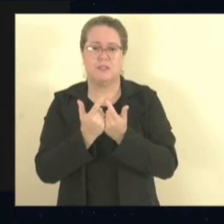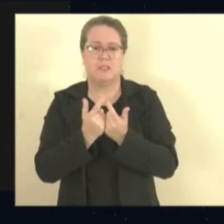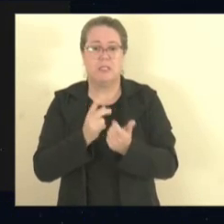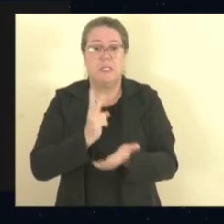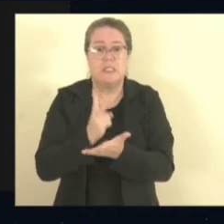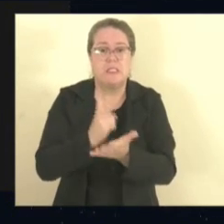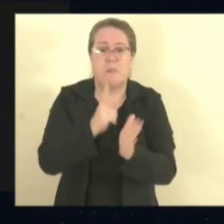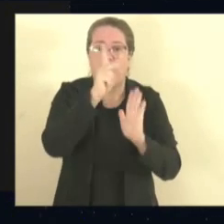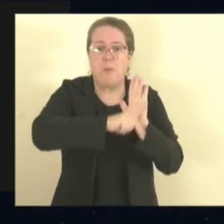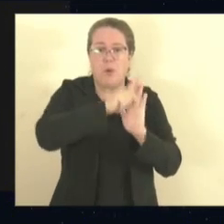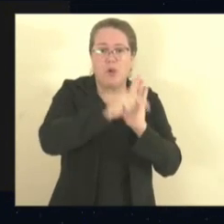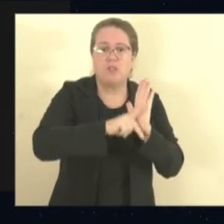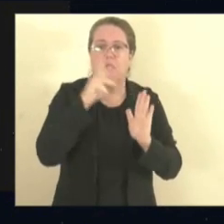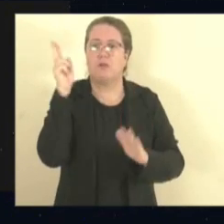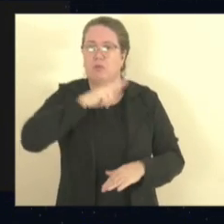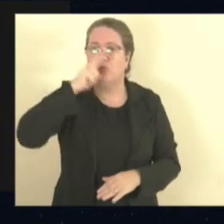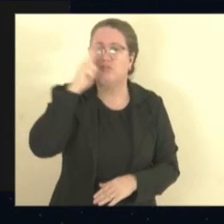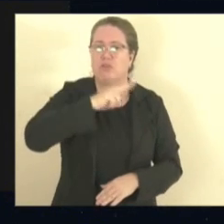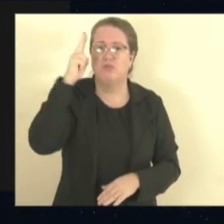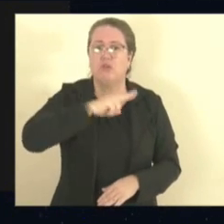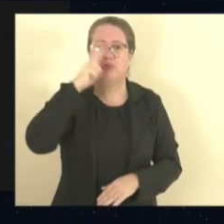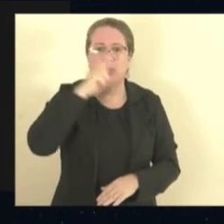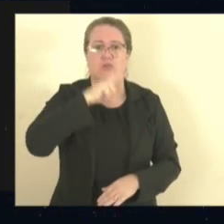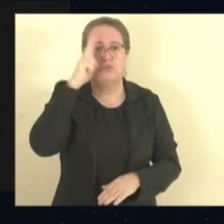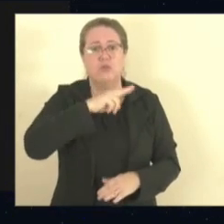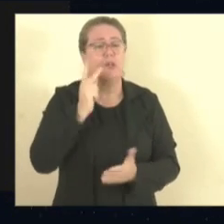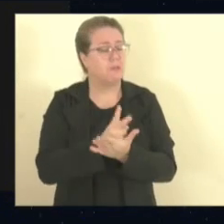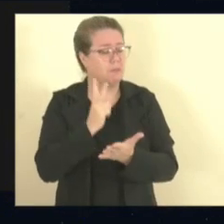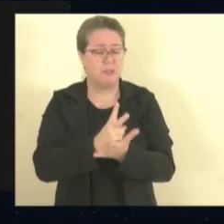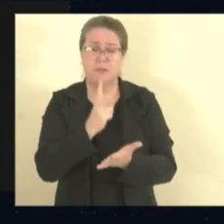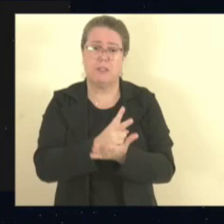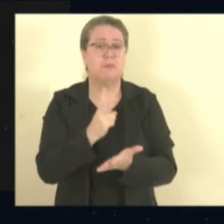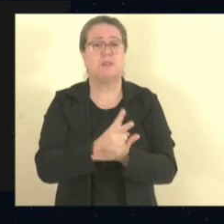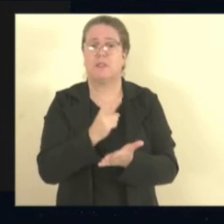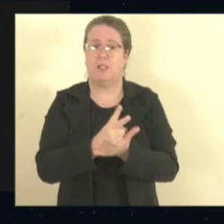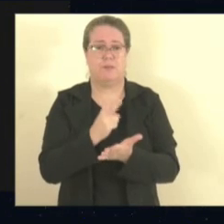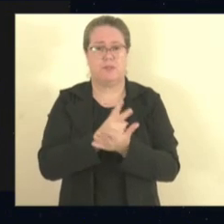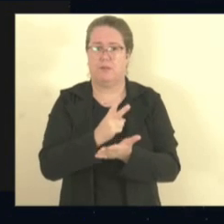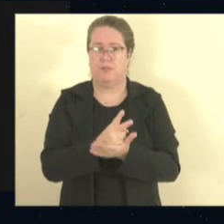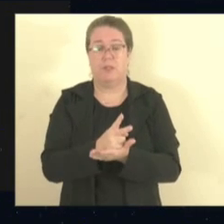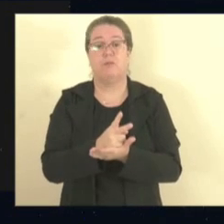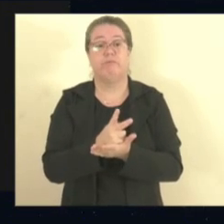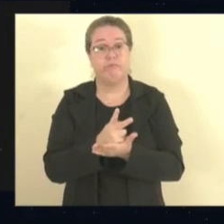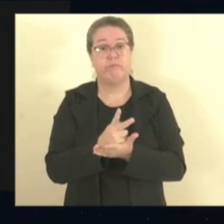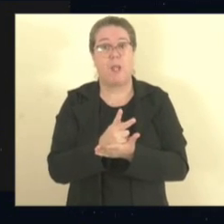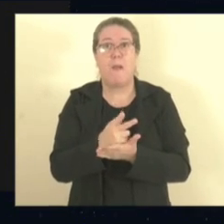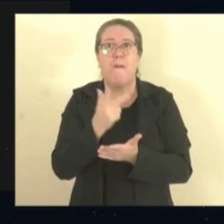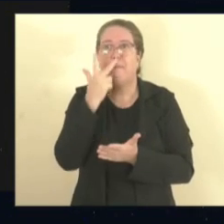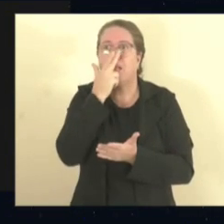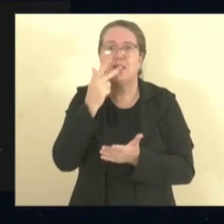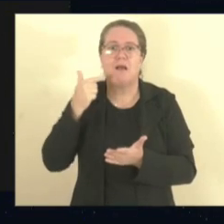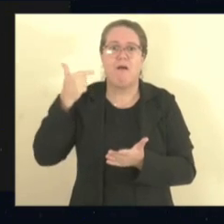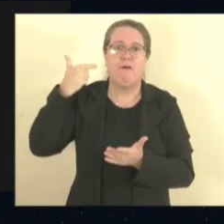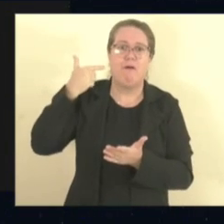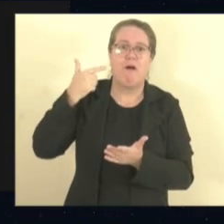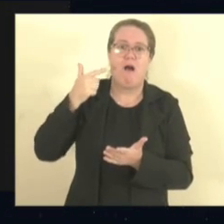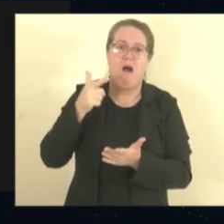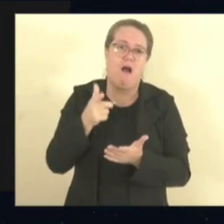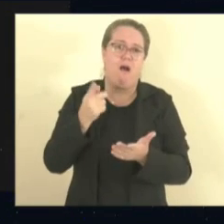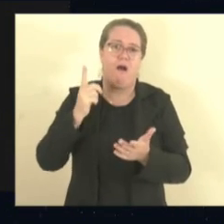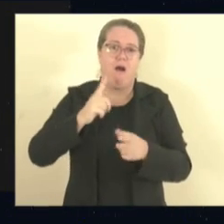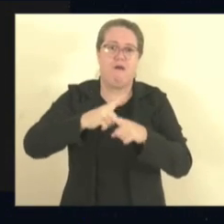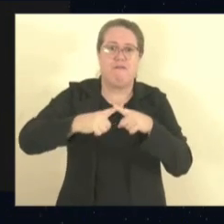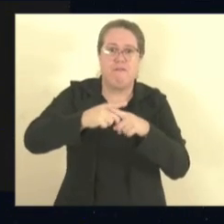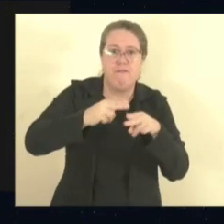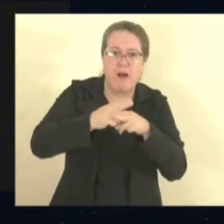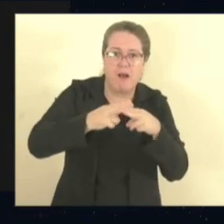esses projetos em emergência, emergência, emergência, e colocando a faca no pescoço para que aprovássemos imediatamente.